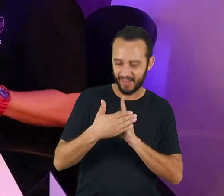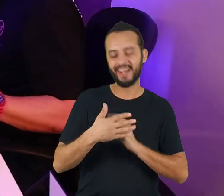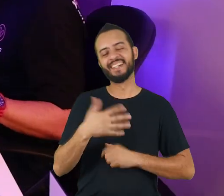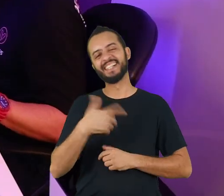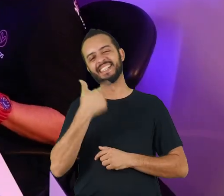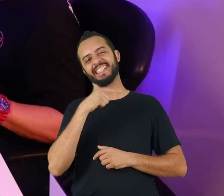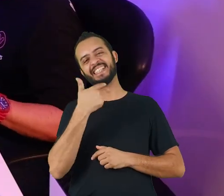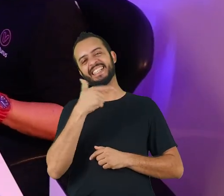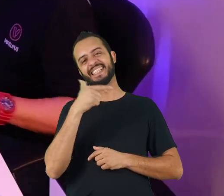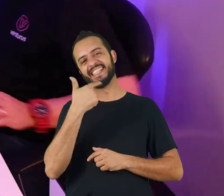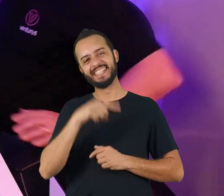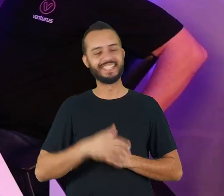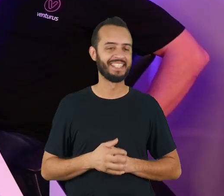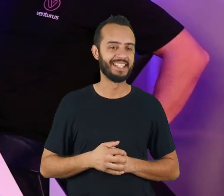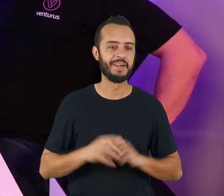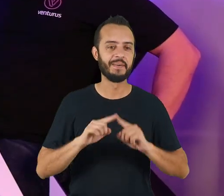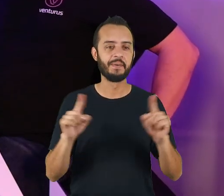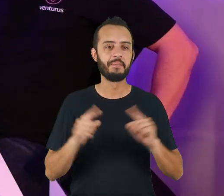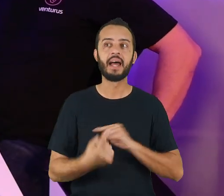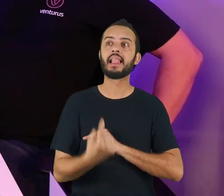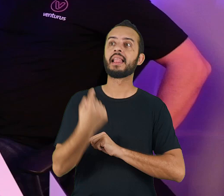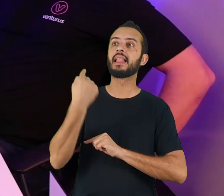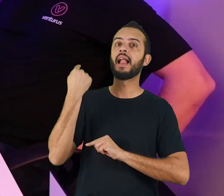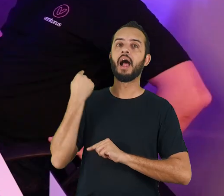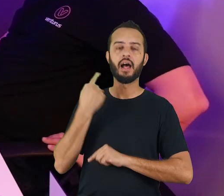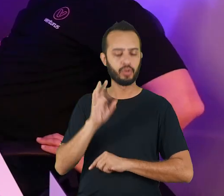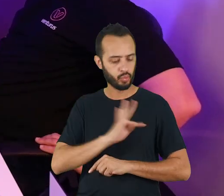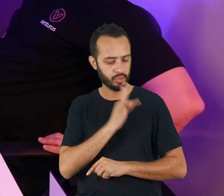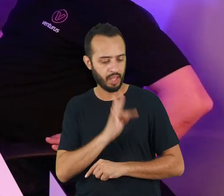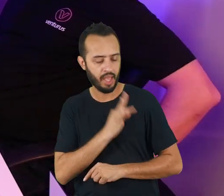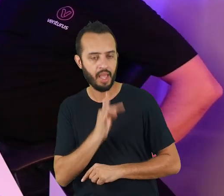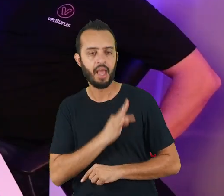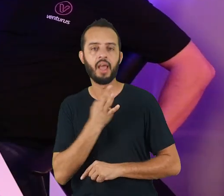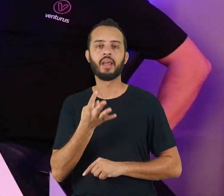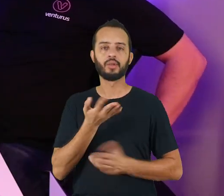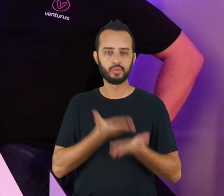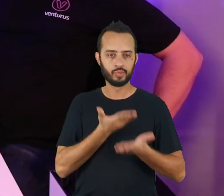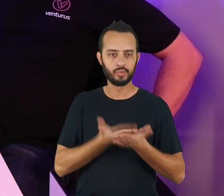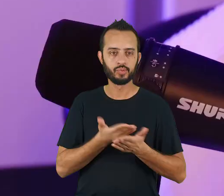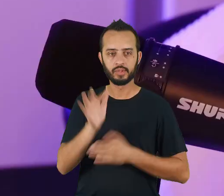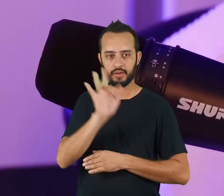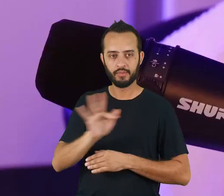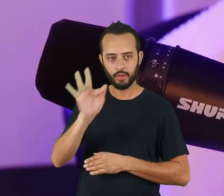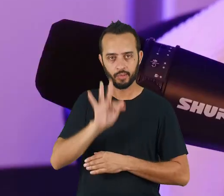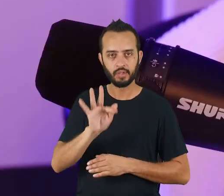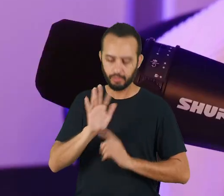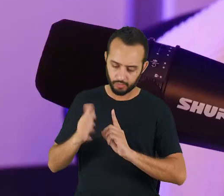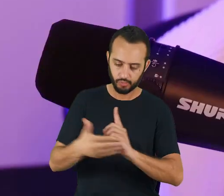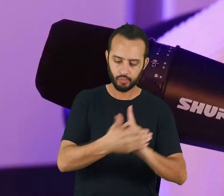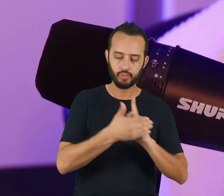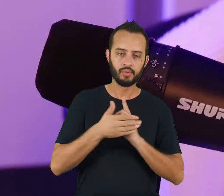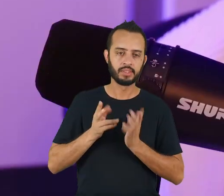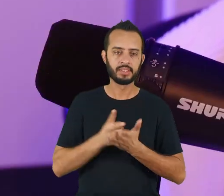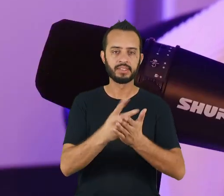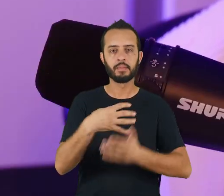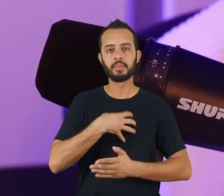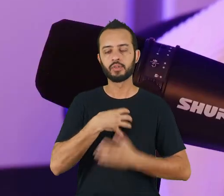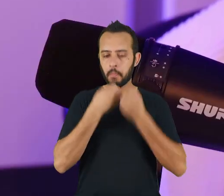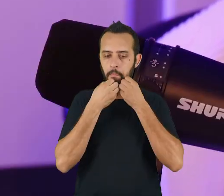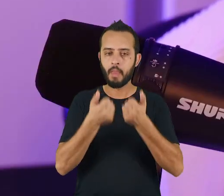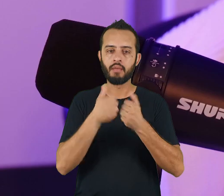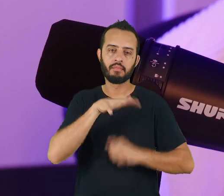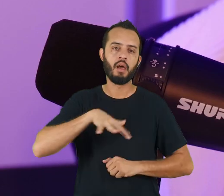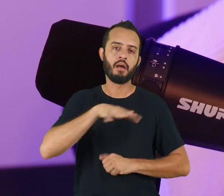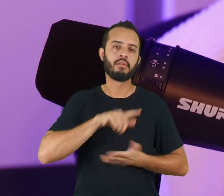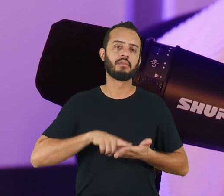né não mas eu digo desde igual desde do técnico desde o da faculdade sempre me senti muito